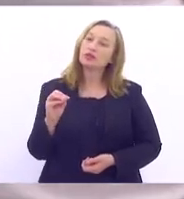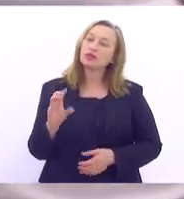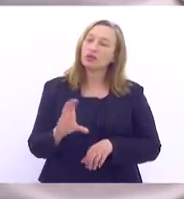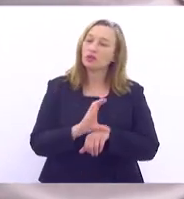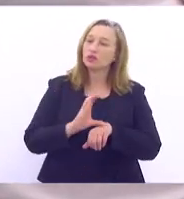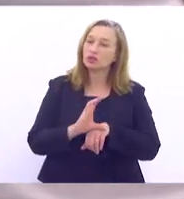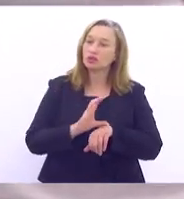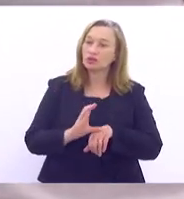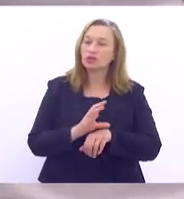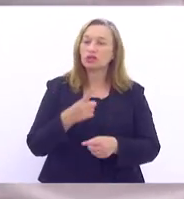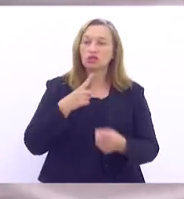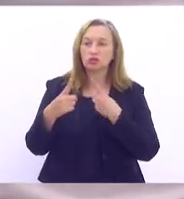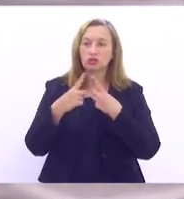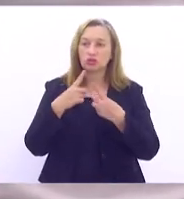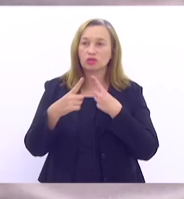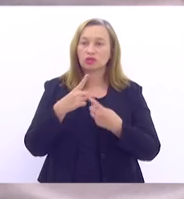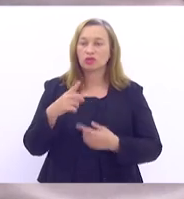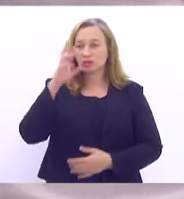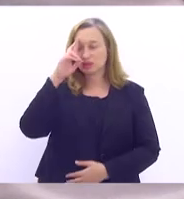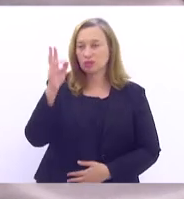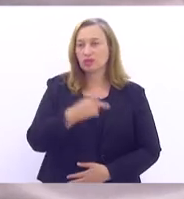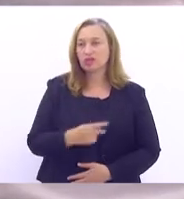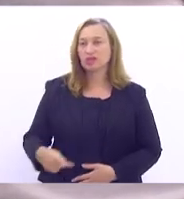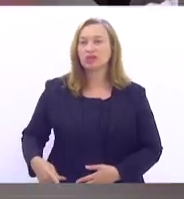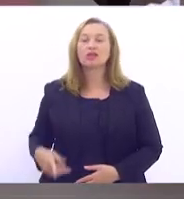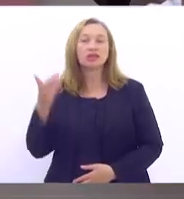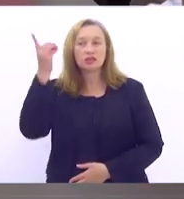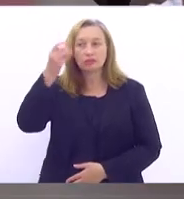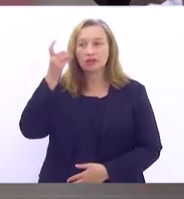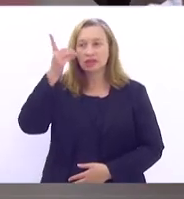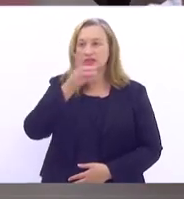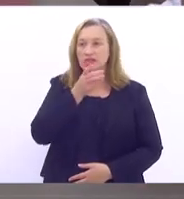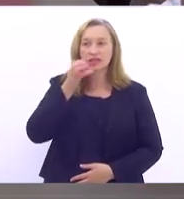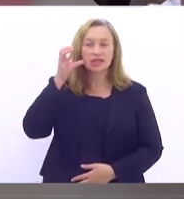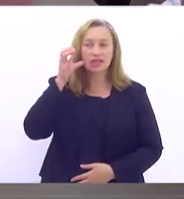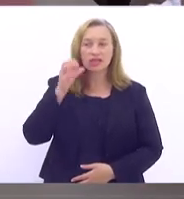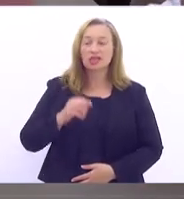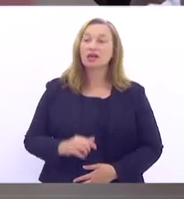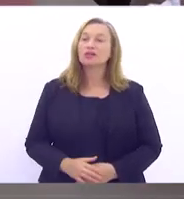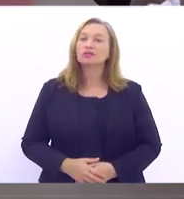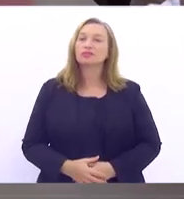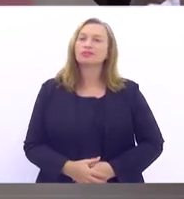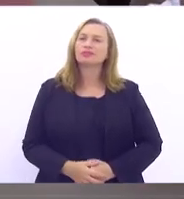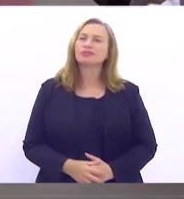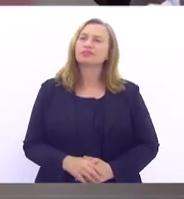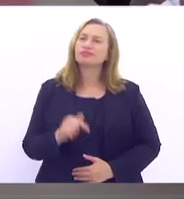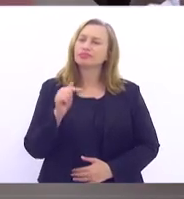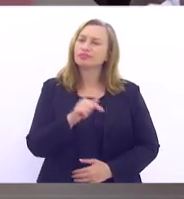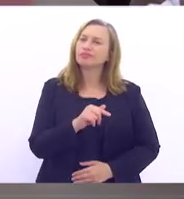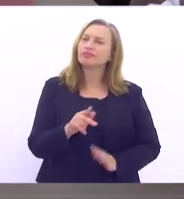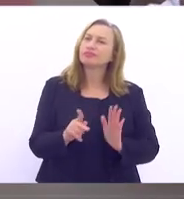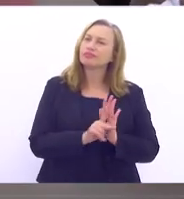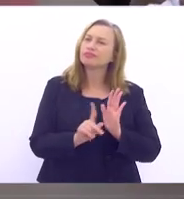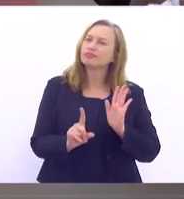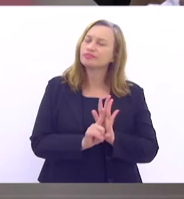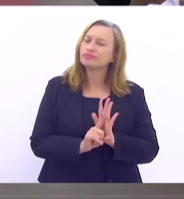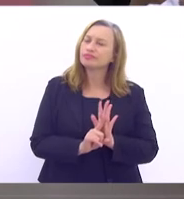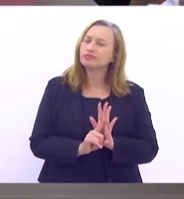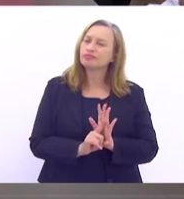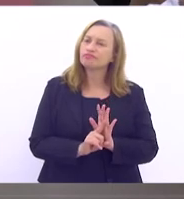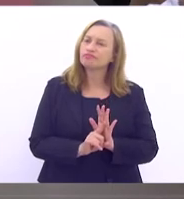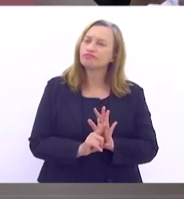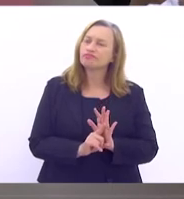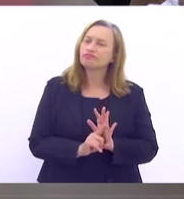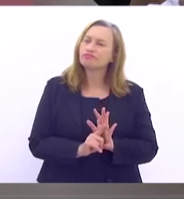constitucionalidade. Em discussão. Presidente. Para discutir, deputada Célia. Aqui, o presente projeto de lei,